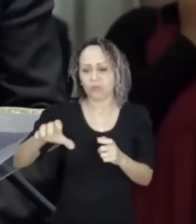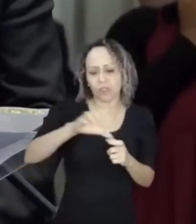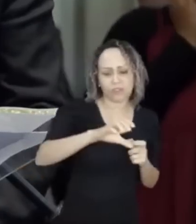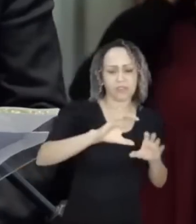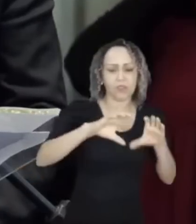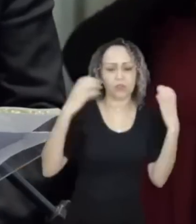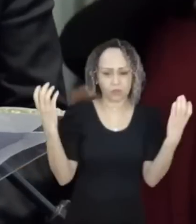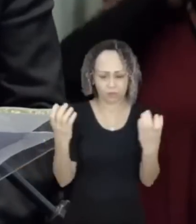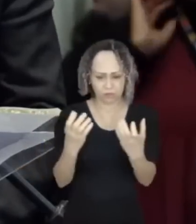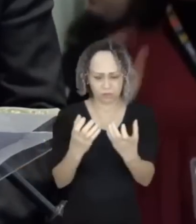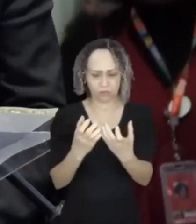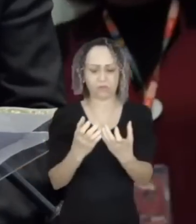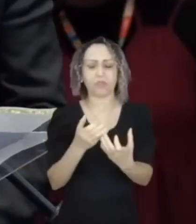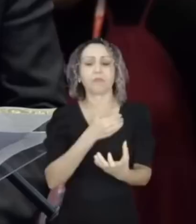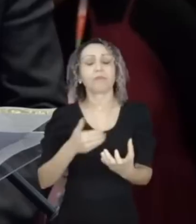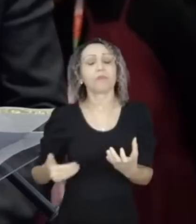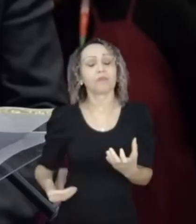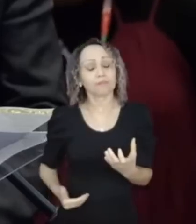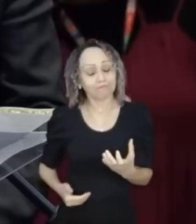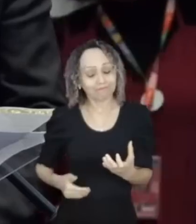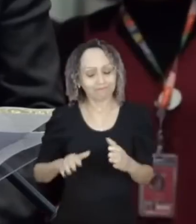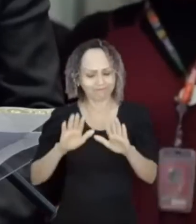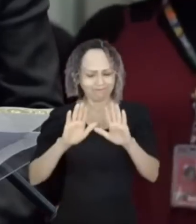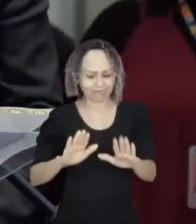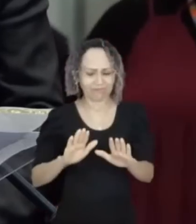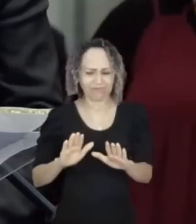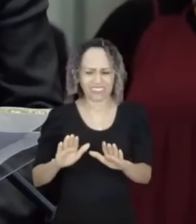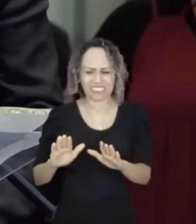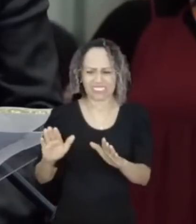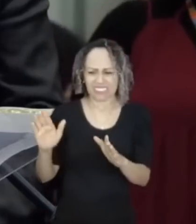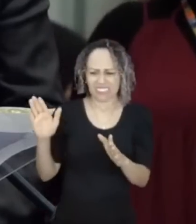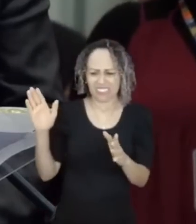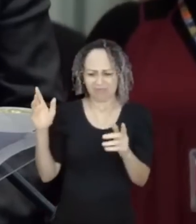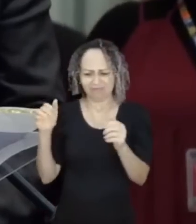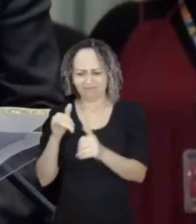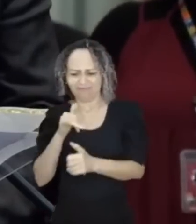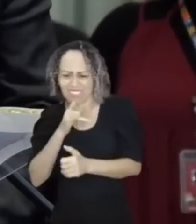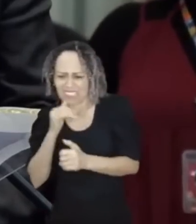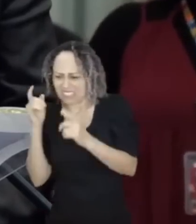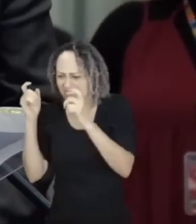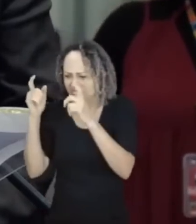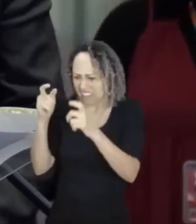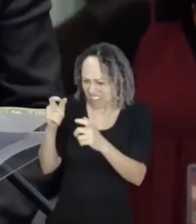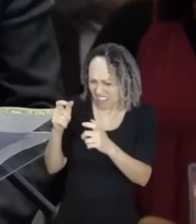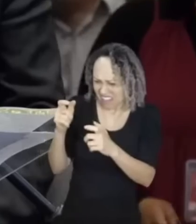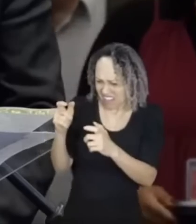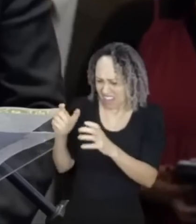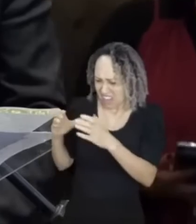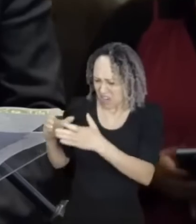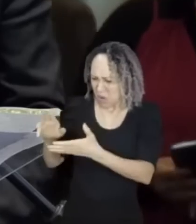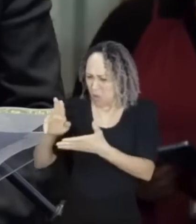Em meio a este triste escândalo do uso da fé para fins eleitorais, assumo com